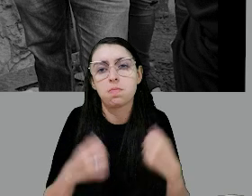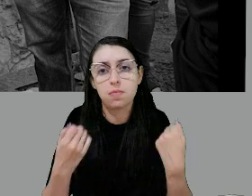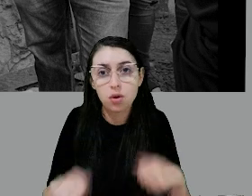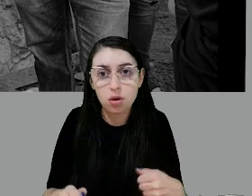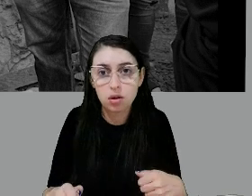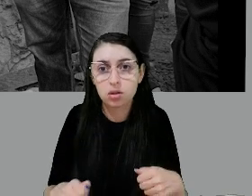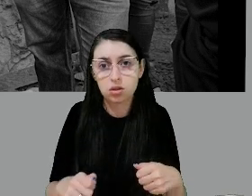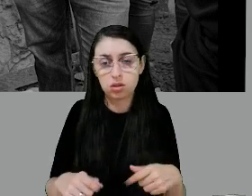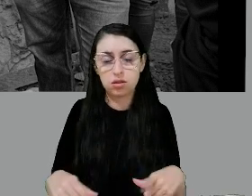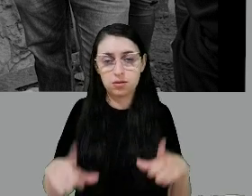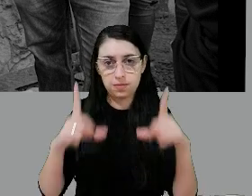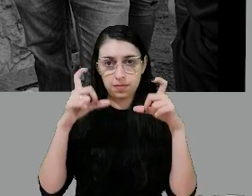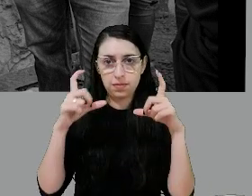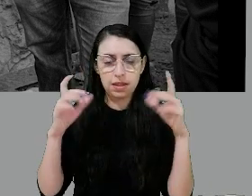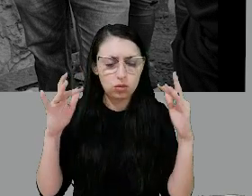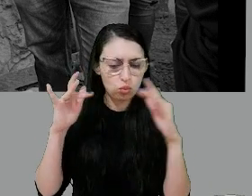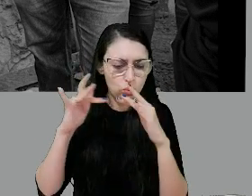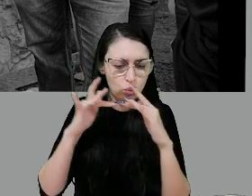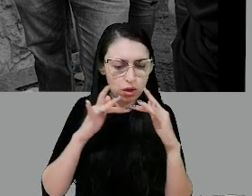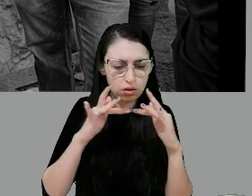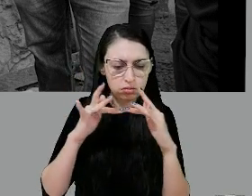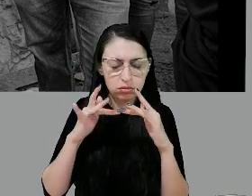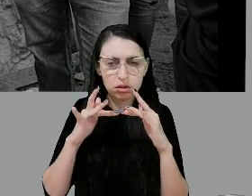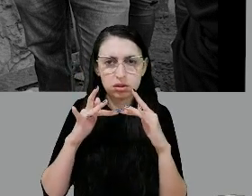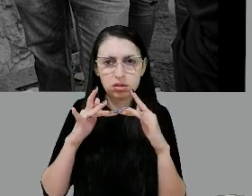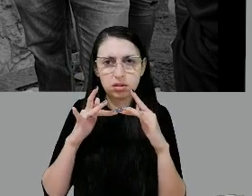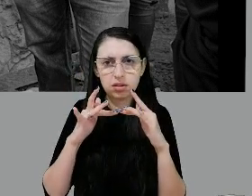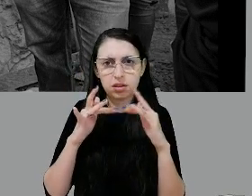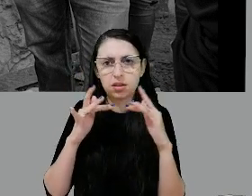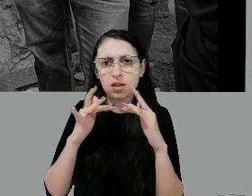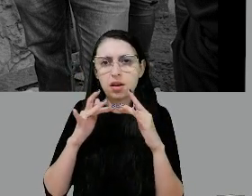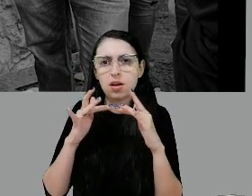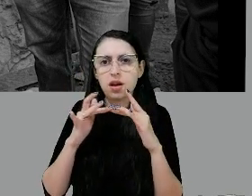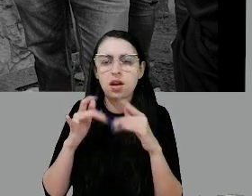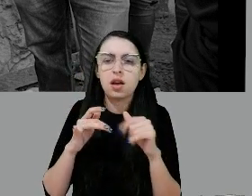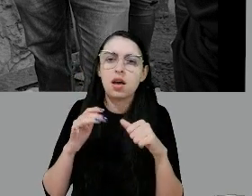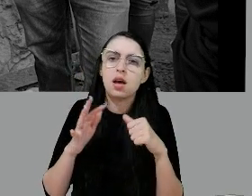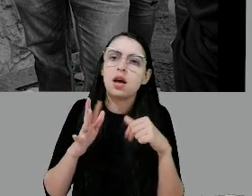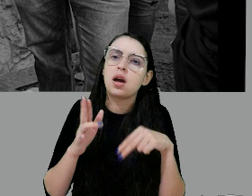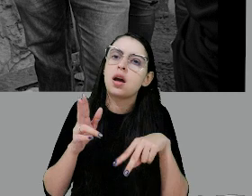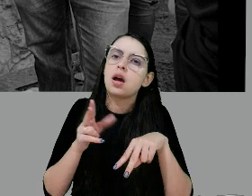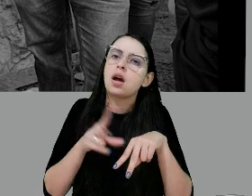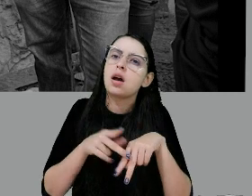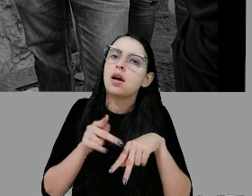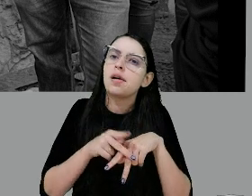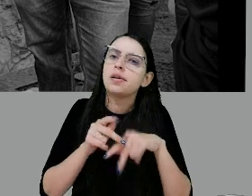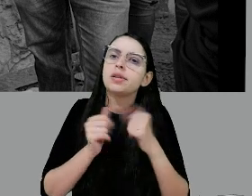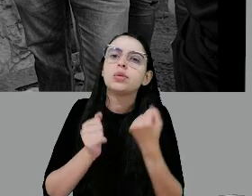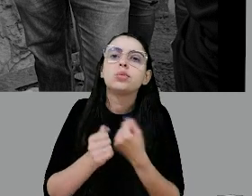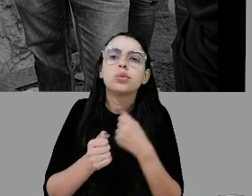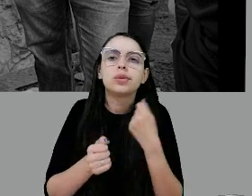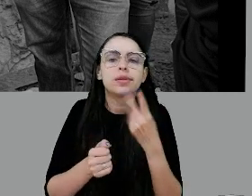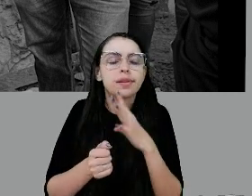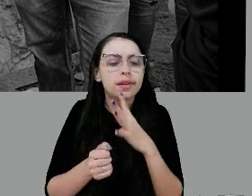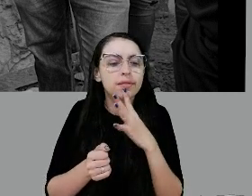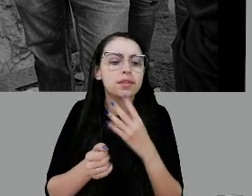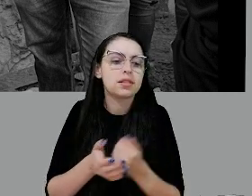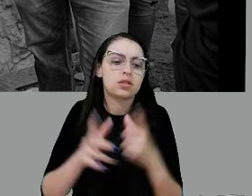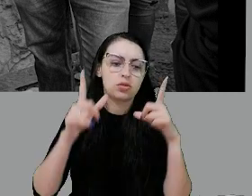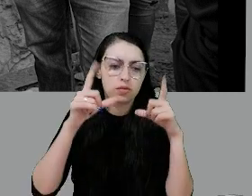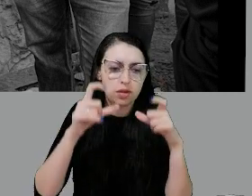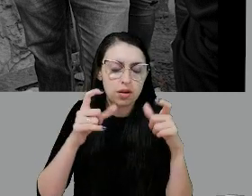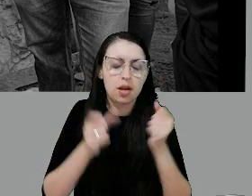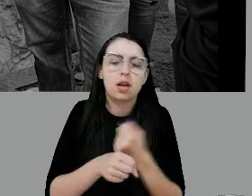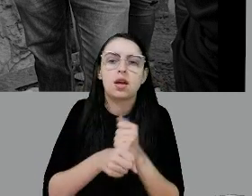pôde ser feito pelo grande elo que eu fiz com esse paciente específico durante todo o ano. Eu já conhecia ele, eu já